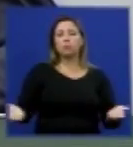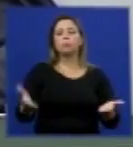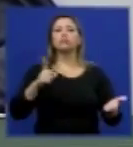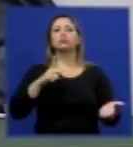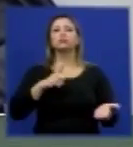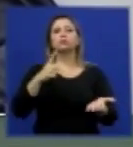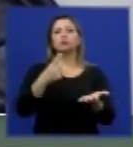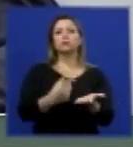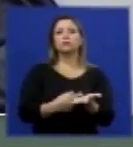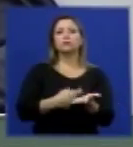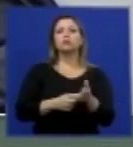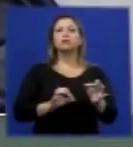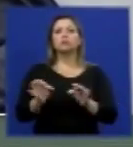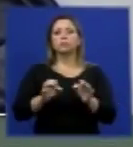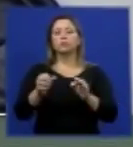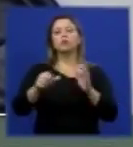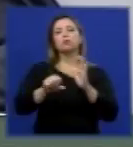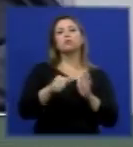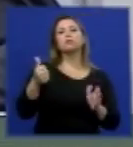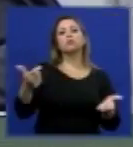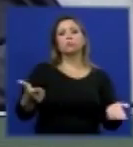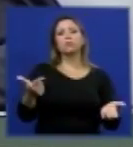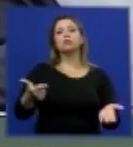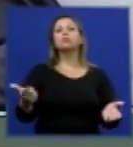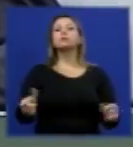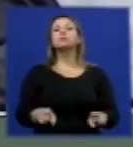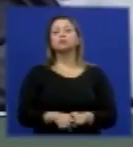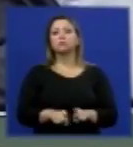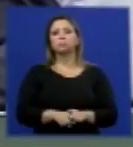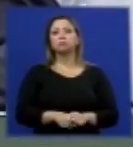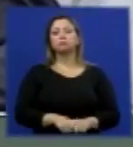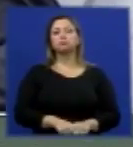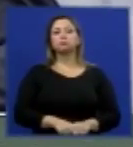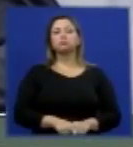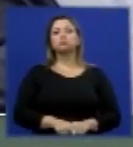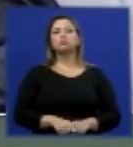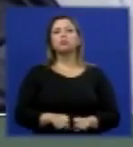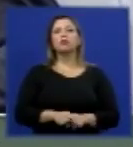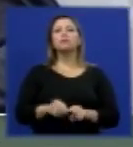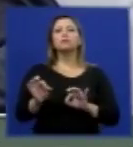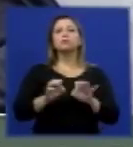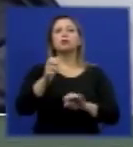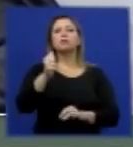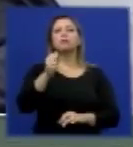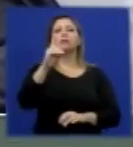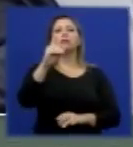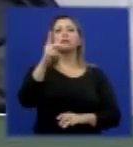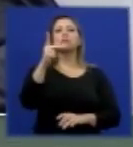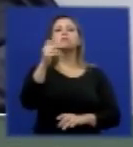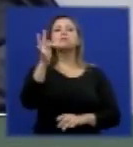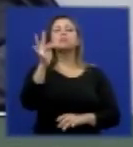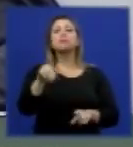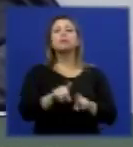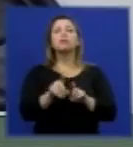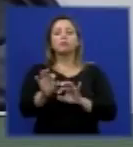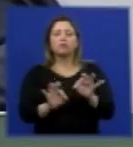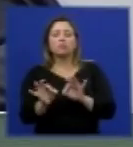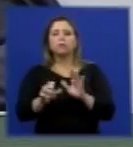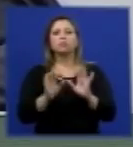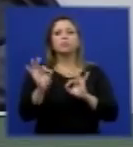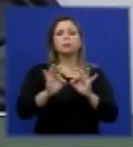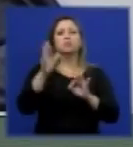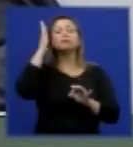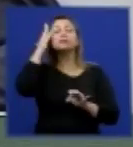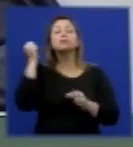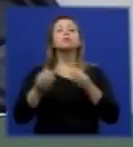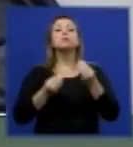audiência de número 2, agora não em ADIM, mas em ADPF, com o